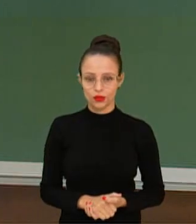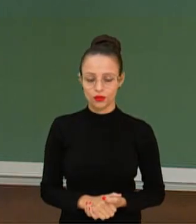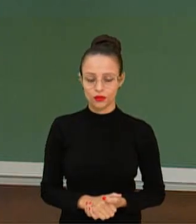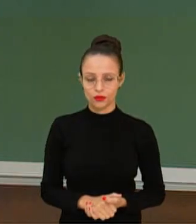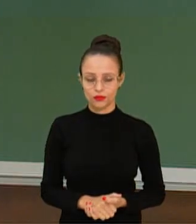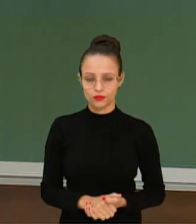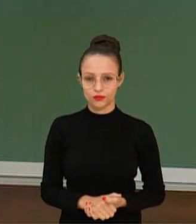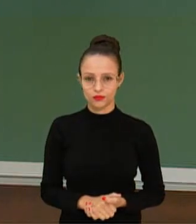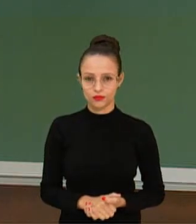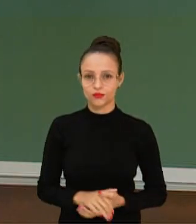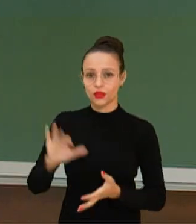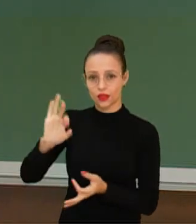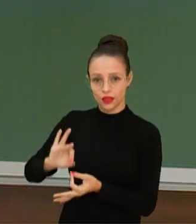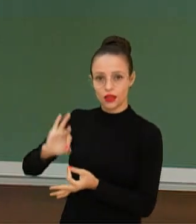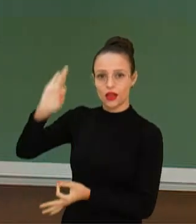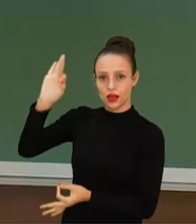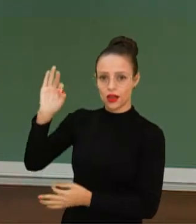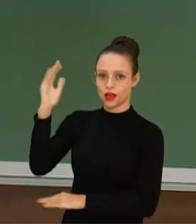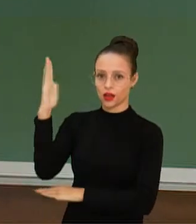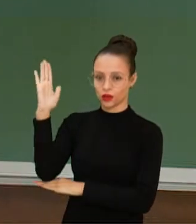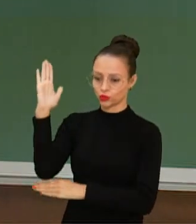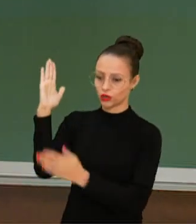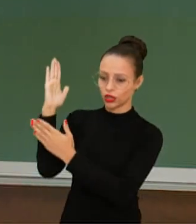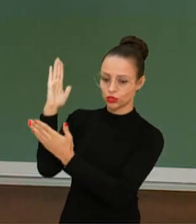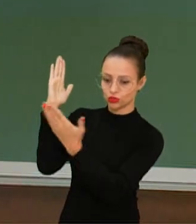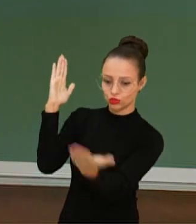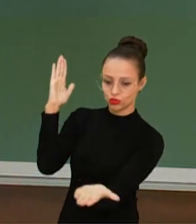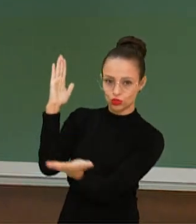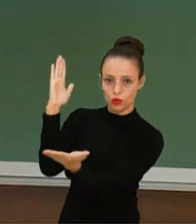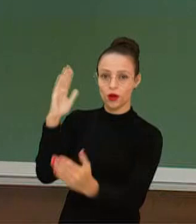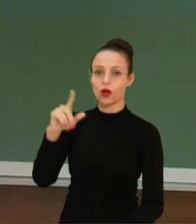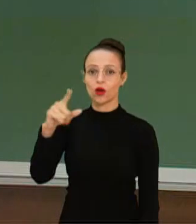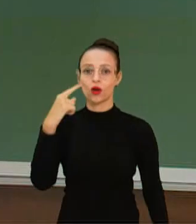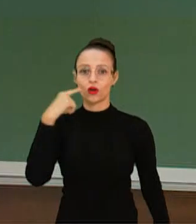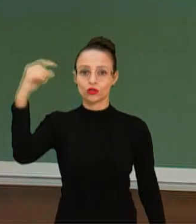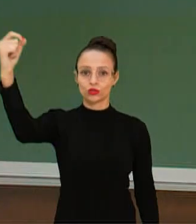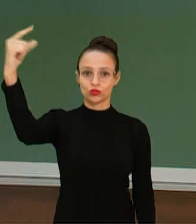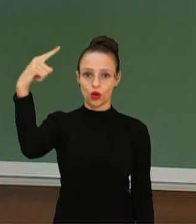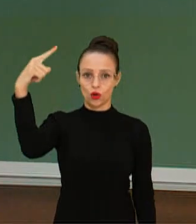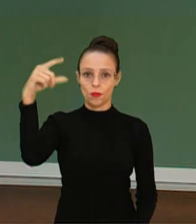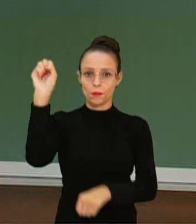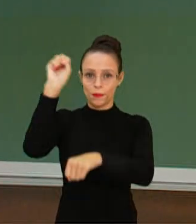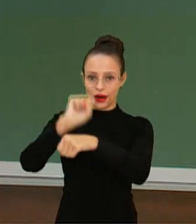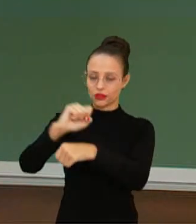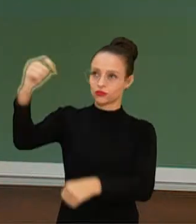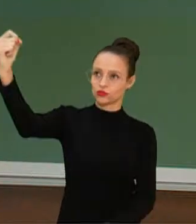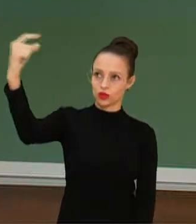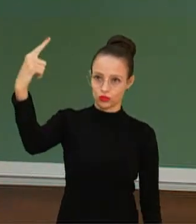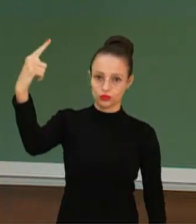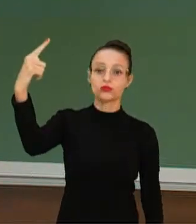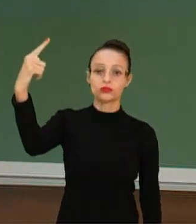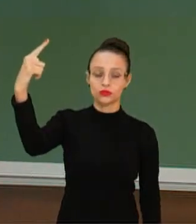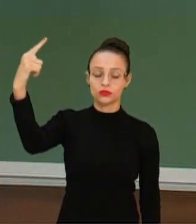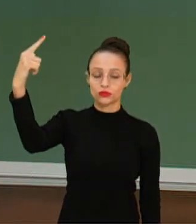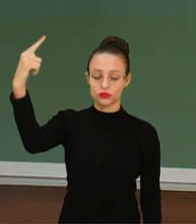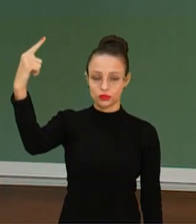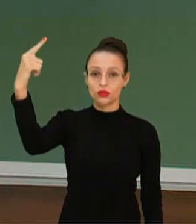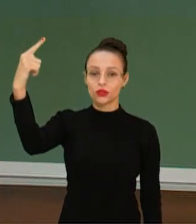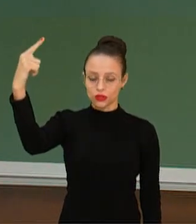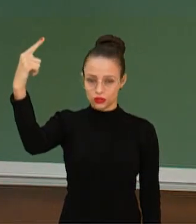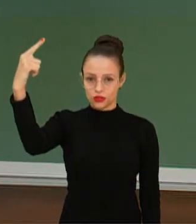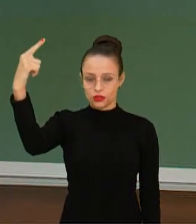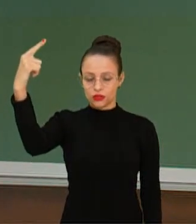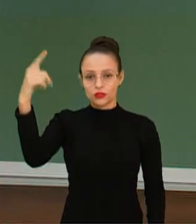sombra são grandezas proporcionais. Pensa, o sol está parado, para o sol, ok? Parou o